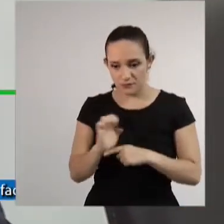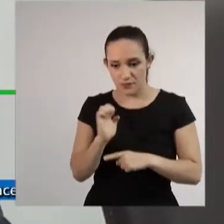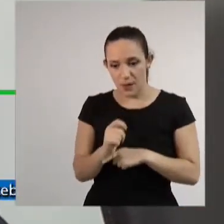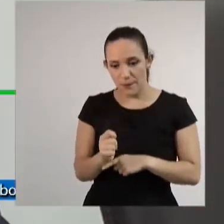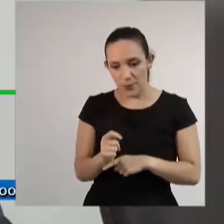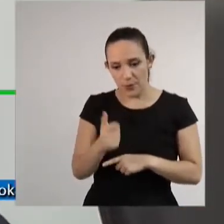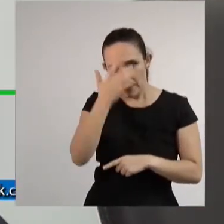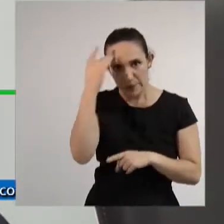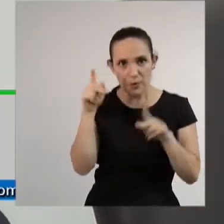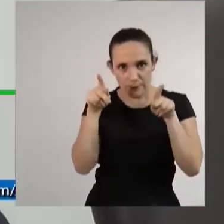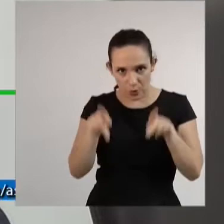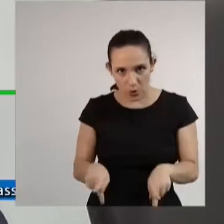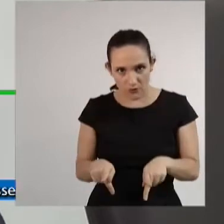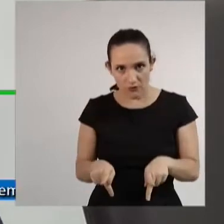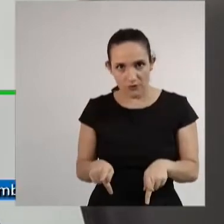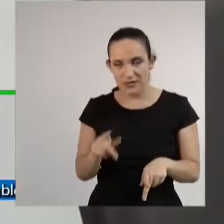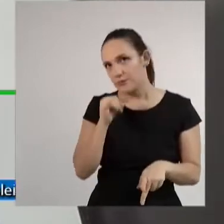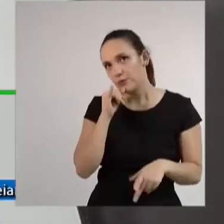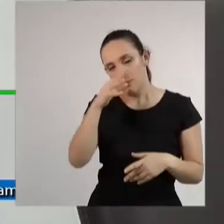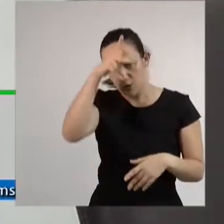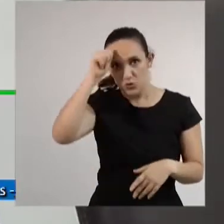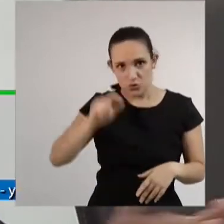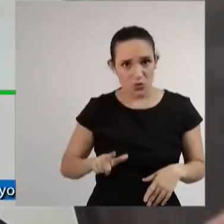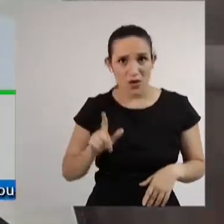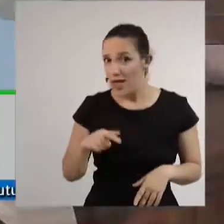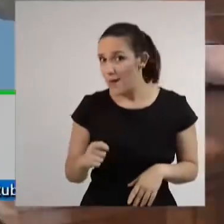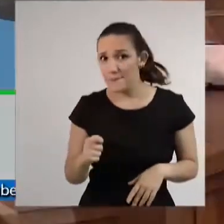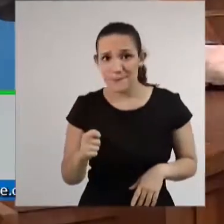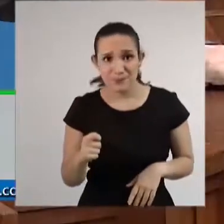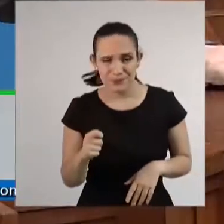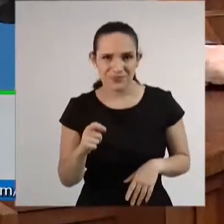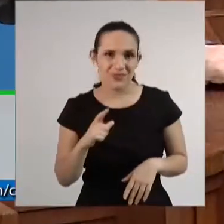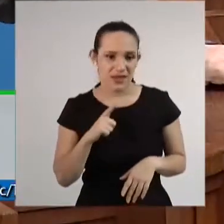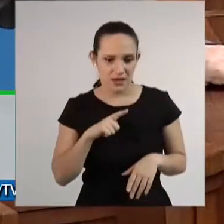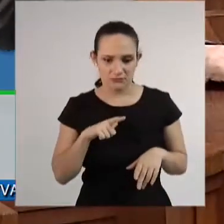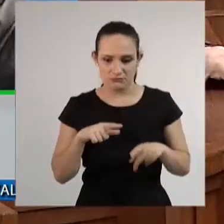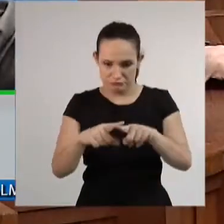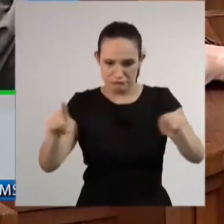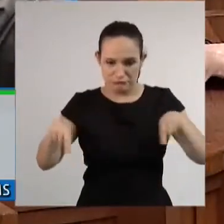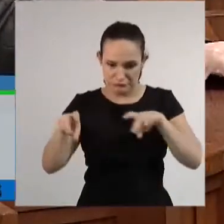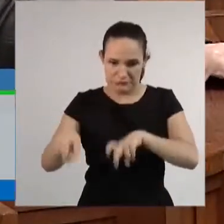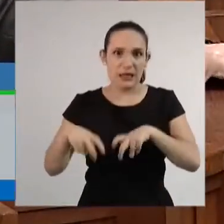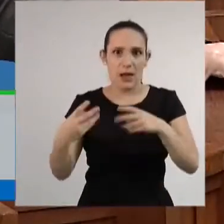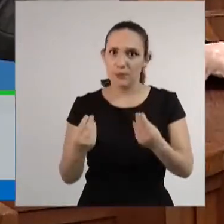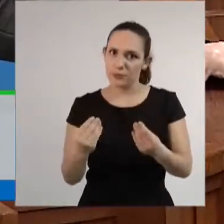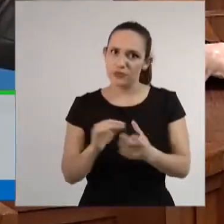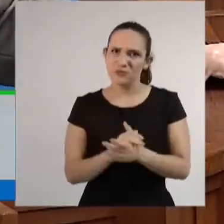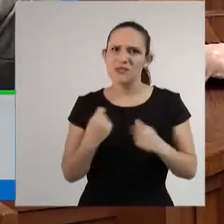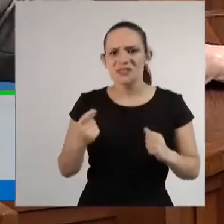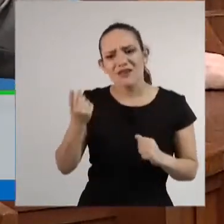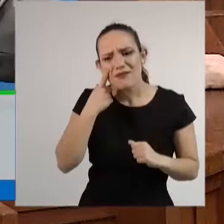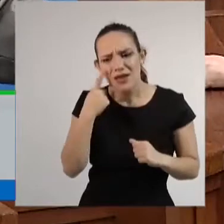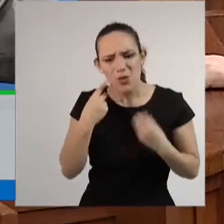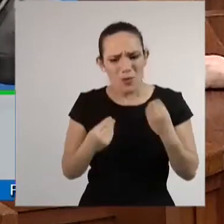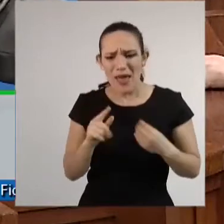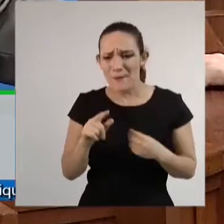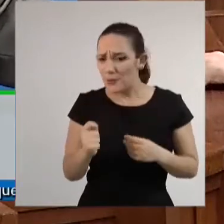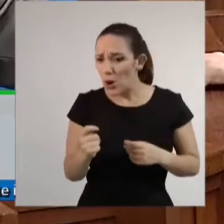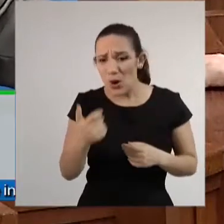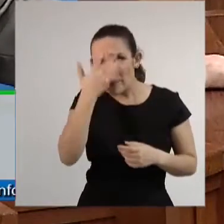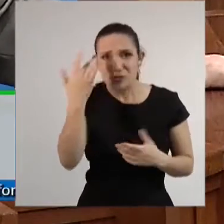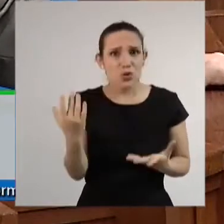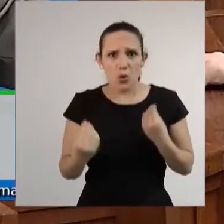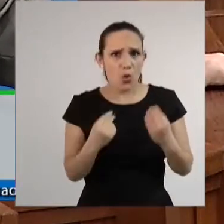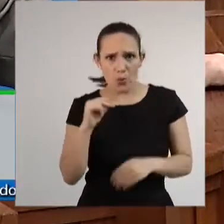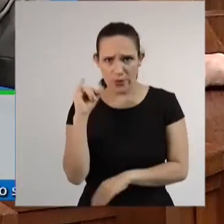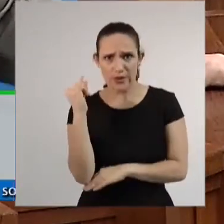do Sul, por exemplo, que é um estado, não é, produtor de commodities, não é? Nós temos que analisar como que seria tratado